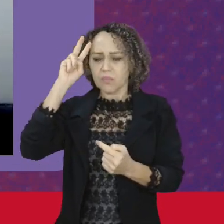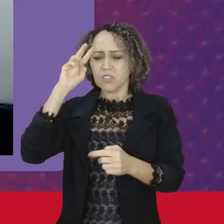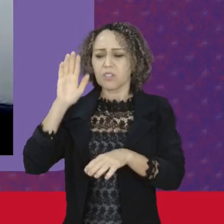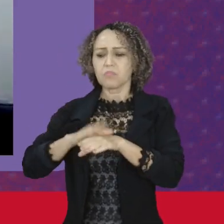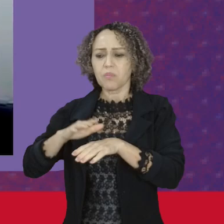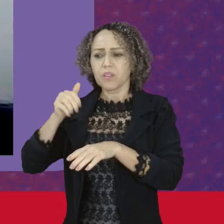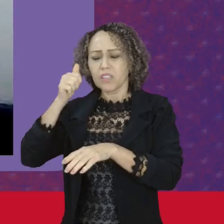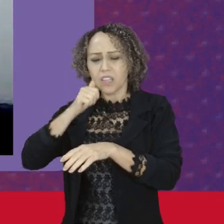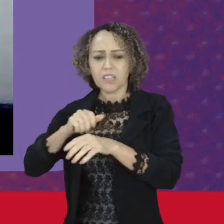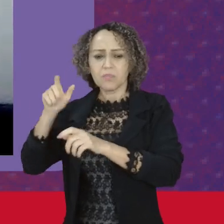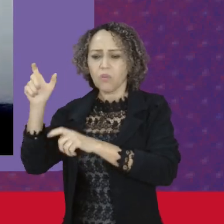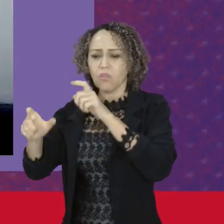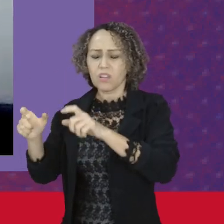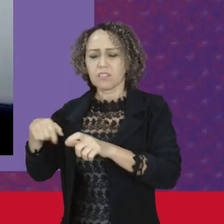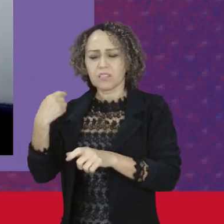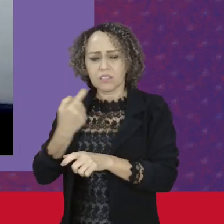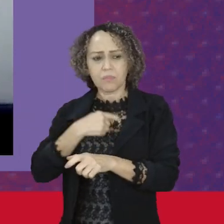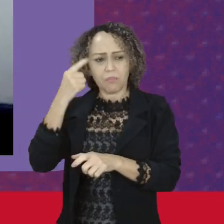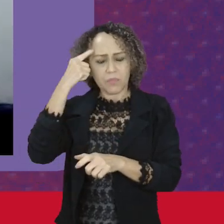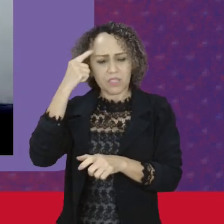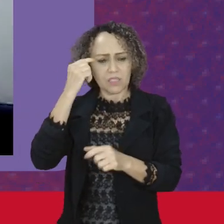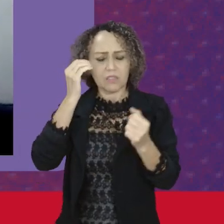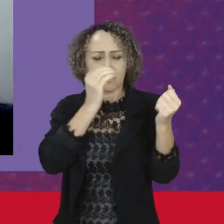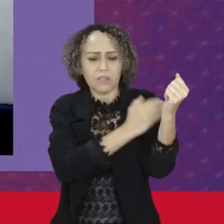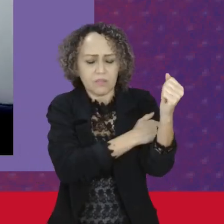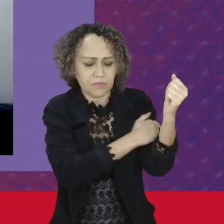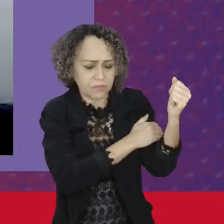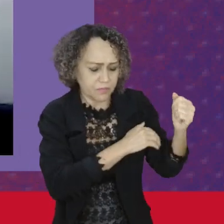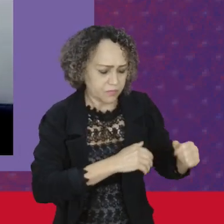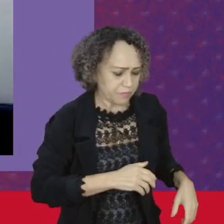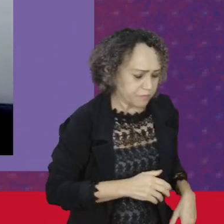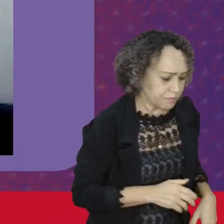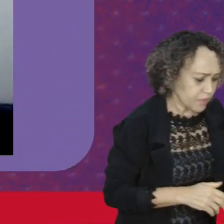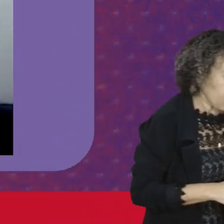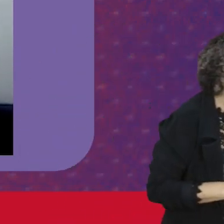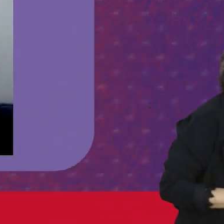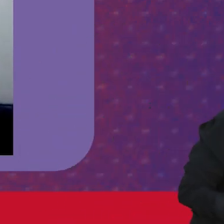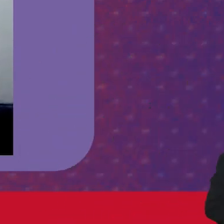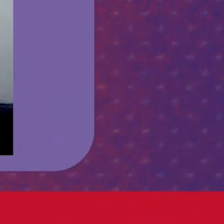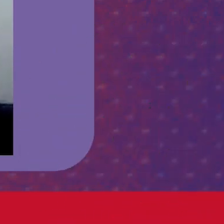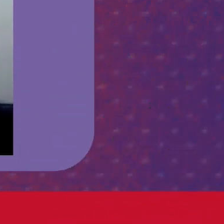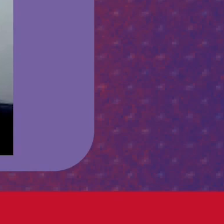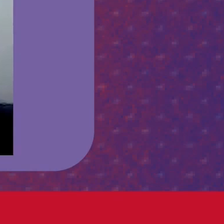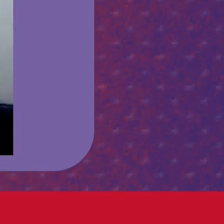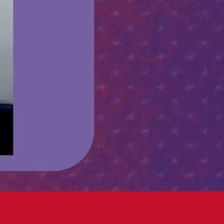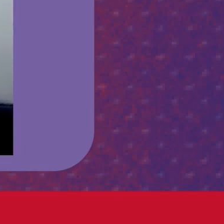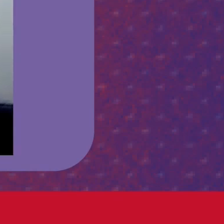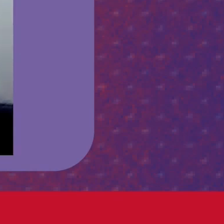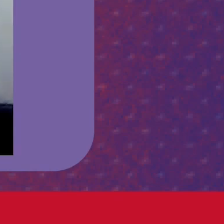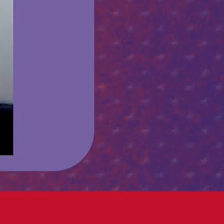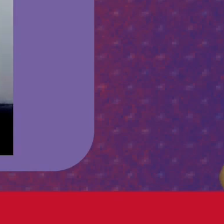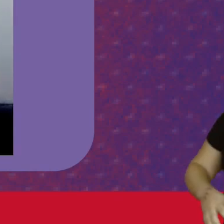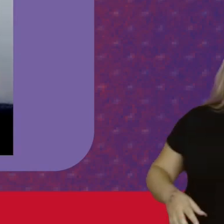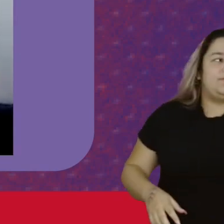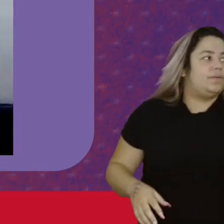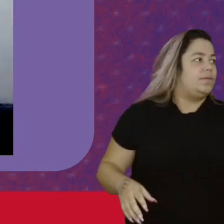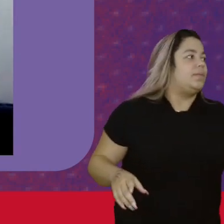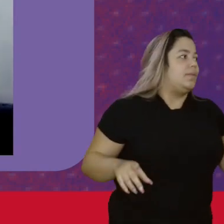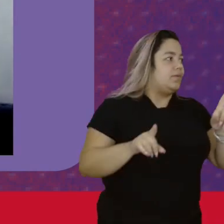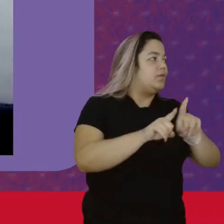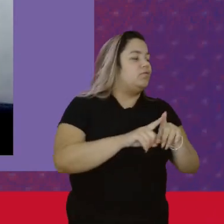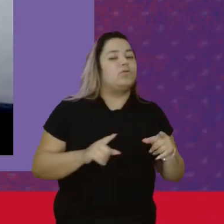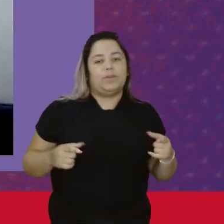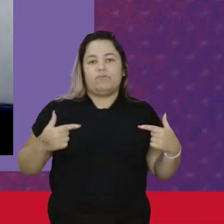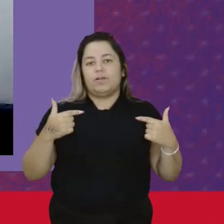porque nós estamos pensando na questão do feminismo, a meu juízo, né, como uma ação coletiva